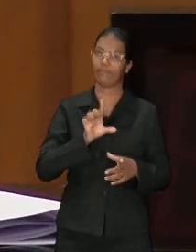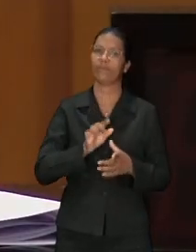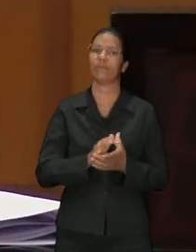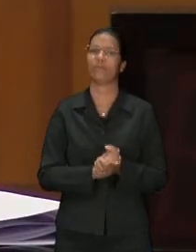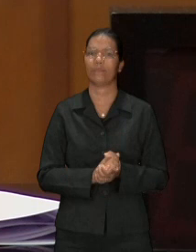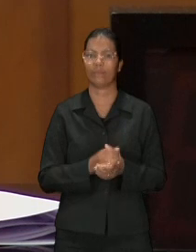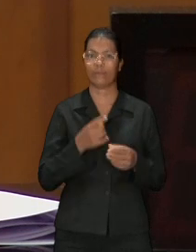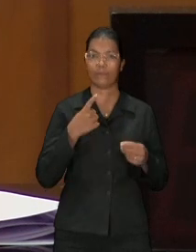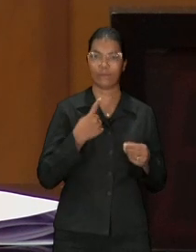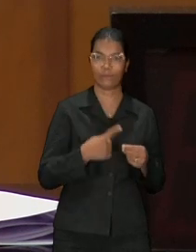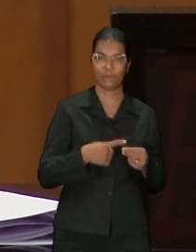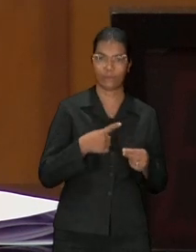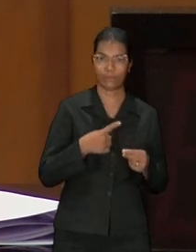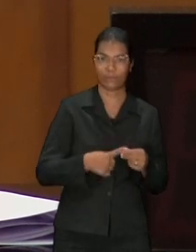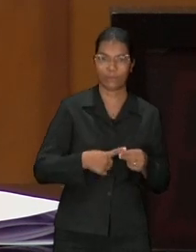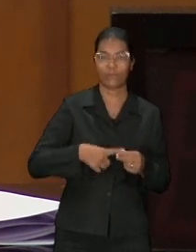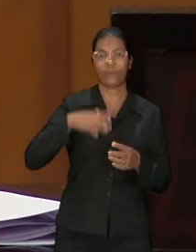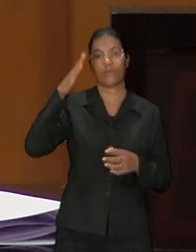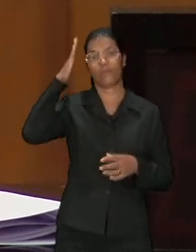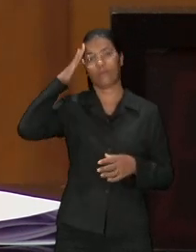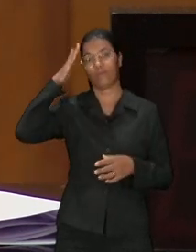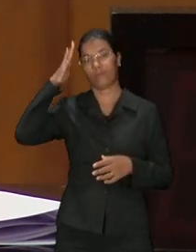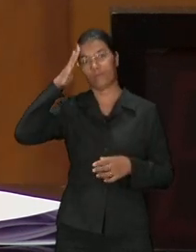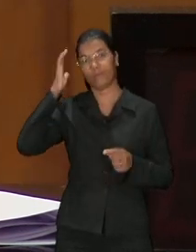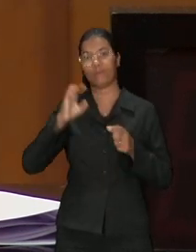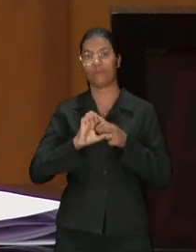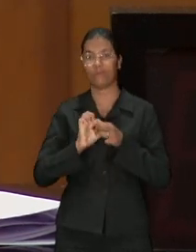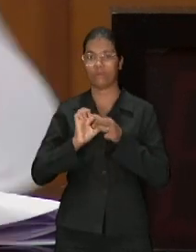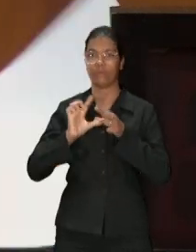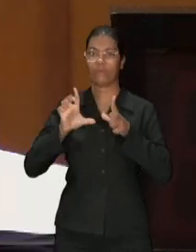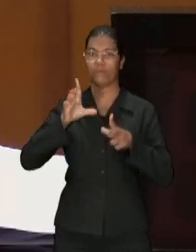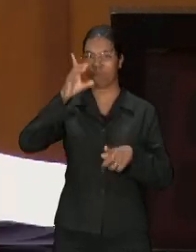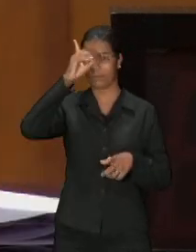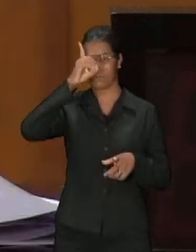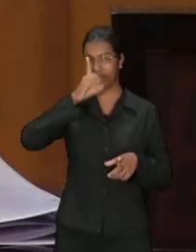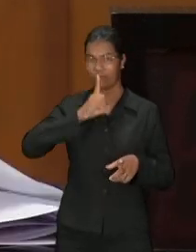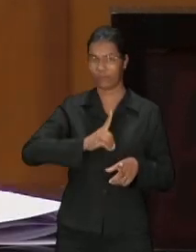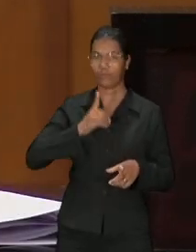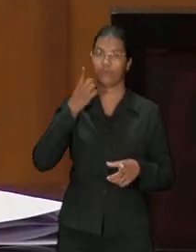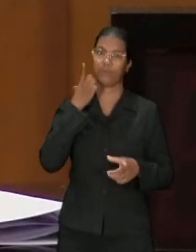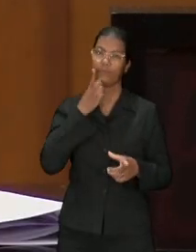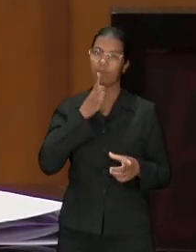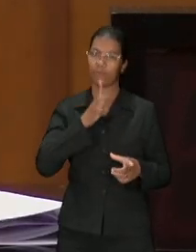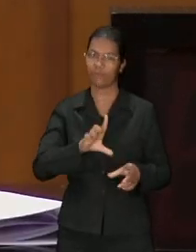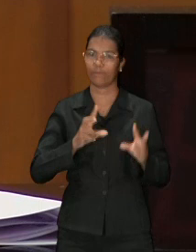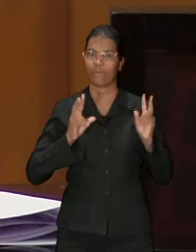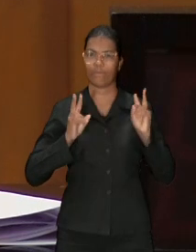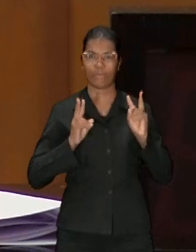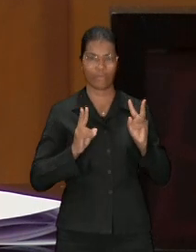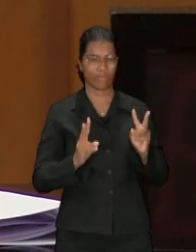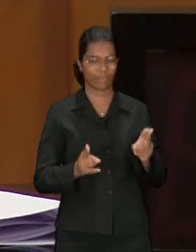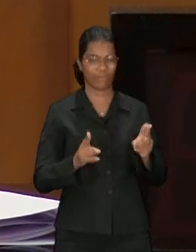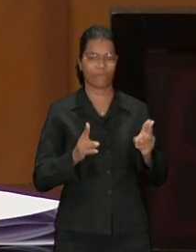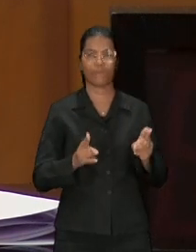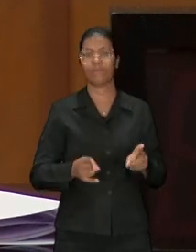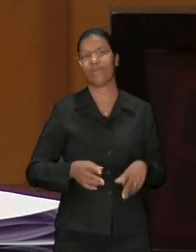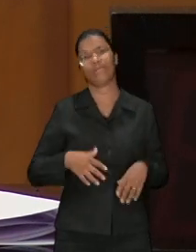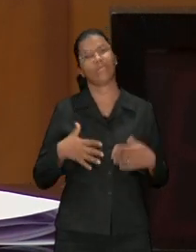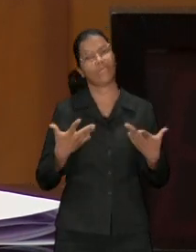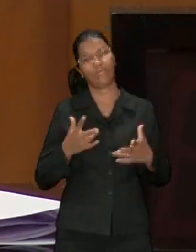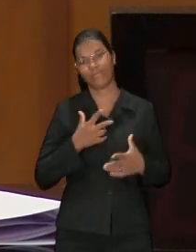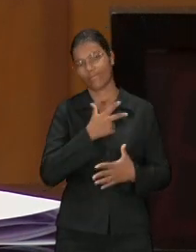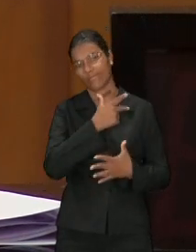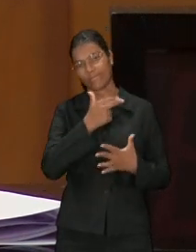direitos, direitos à vida, à liberdade, à prosperidade, à igualdade, enfim,